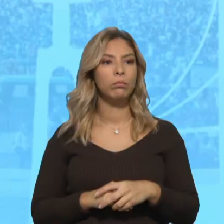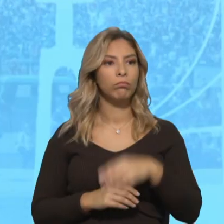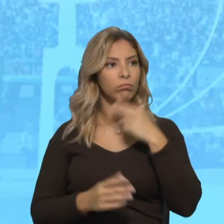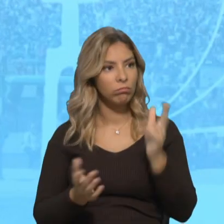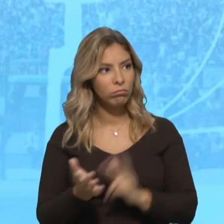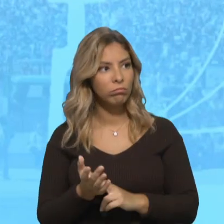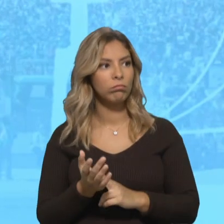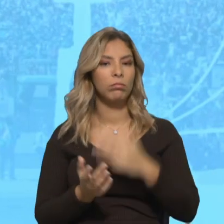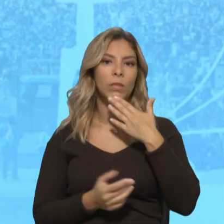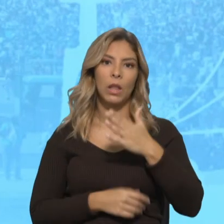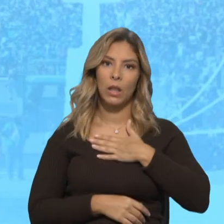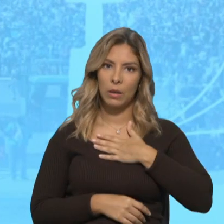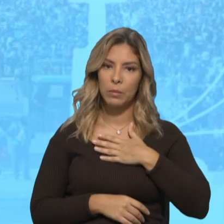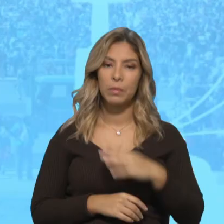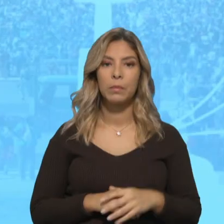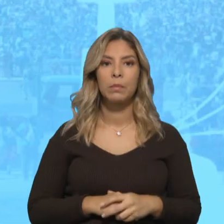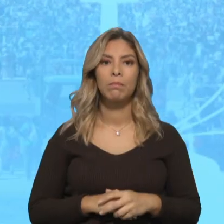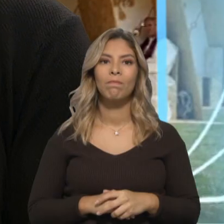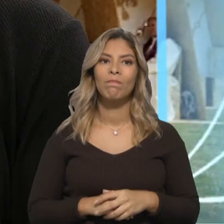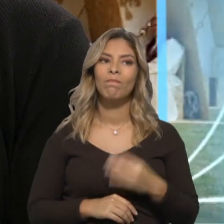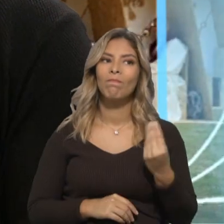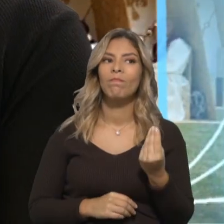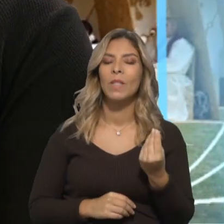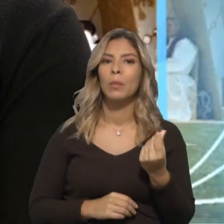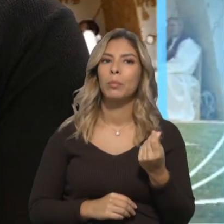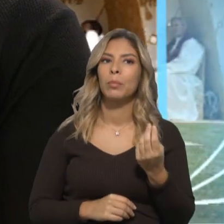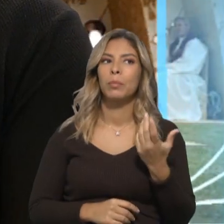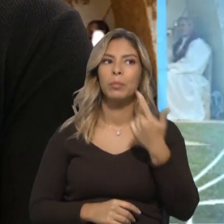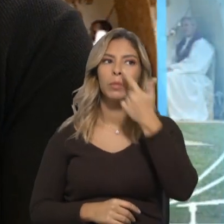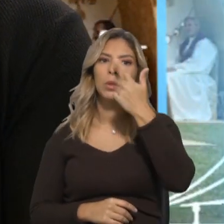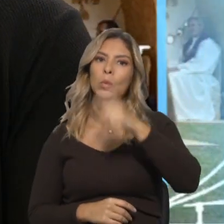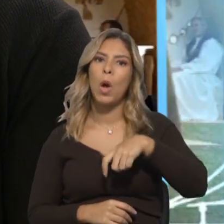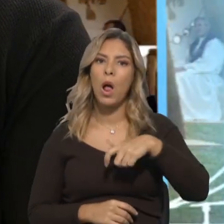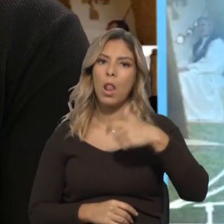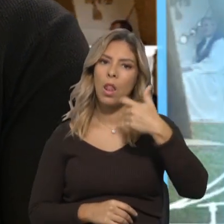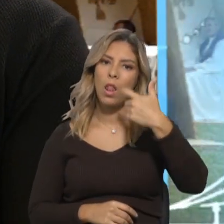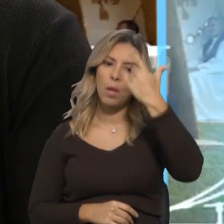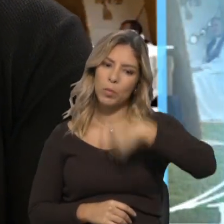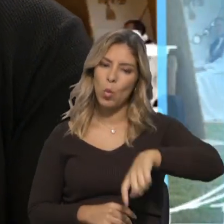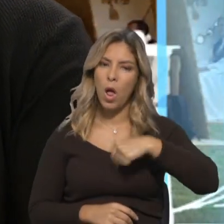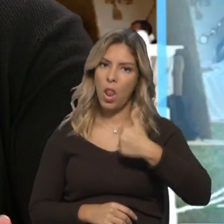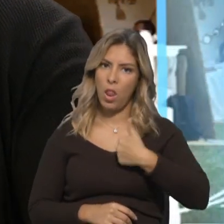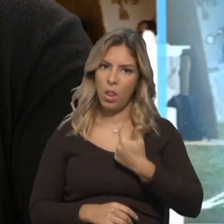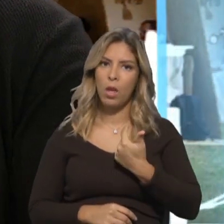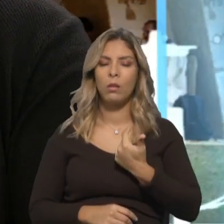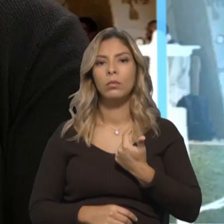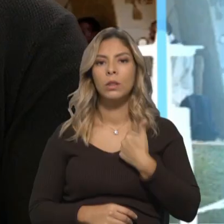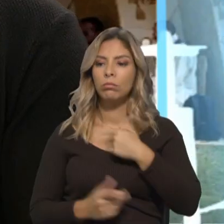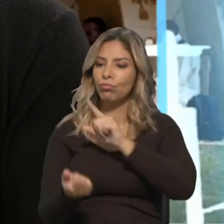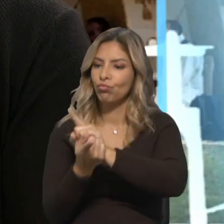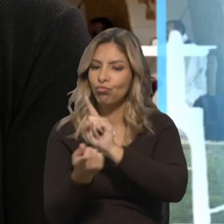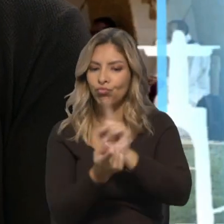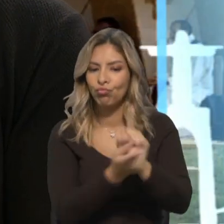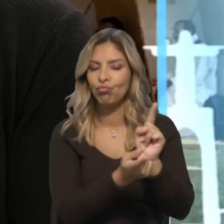nos transmitiu. E ele fê-lo de modo pessoal, ele não somente escrevia cartas, mas ele pessoalmente falava com os missionários,